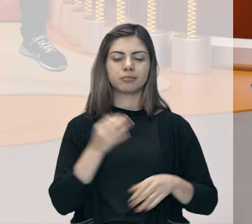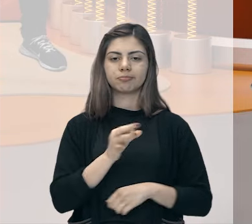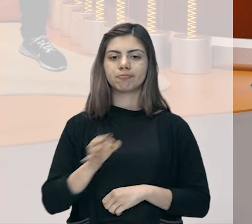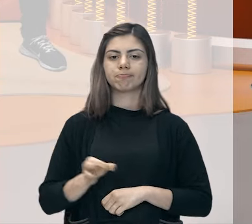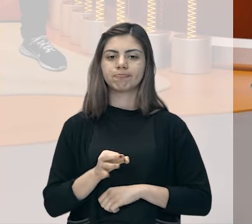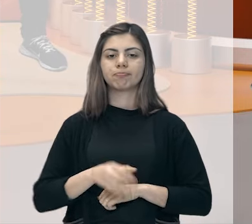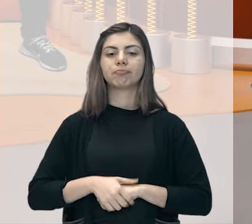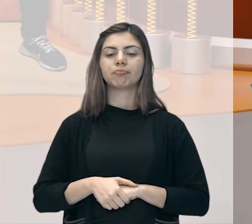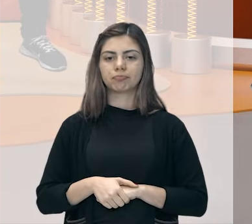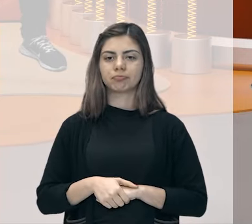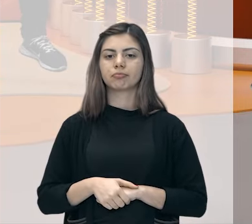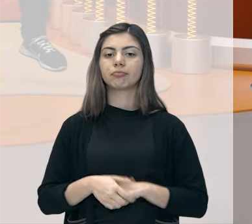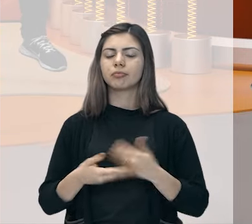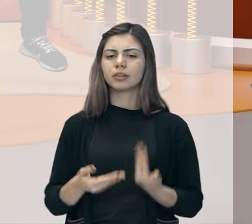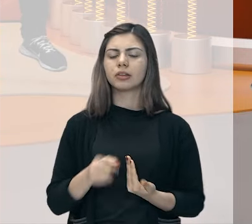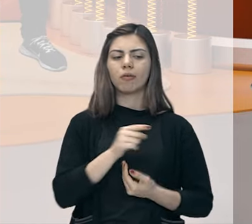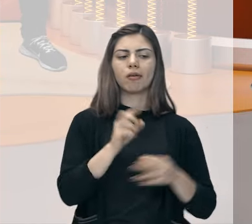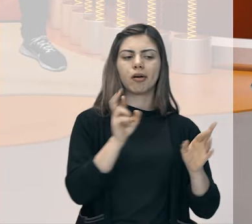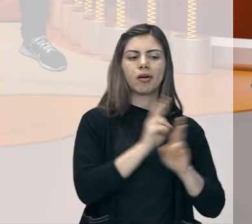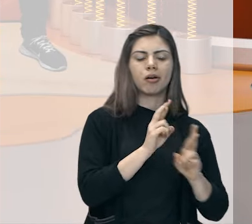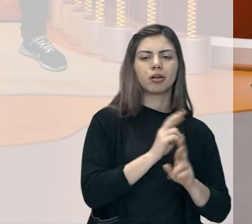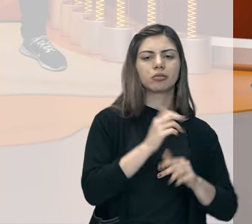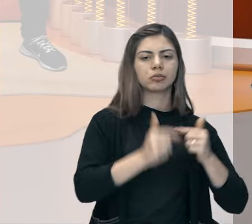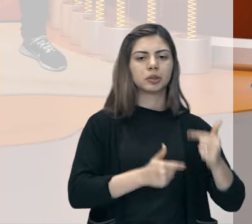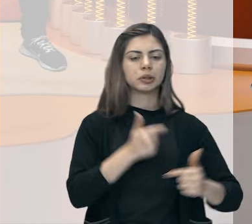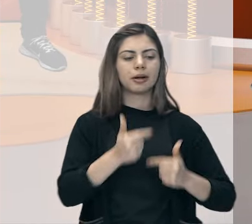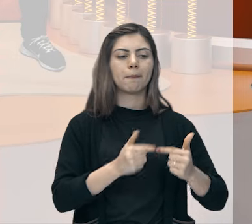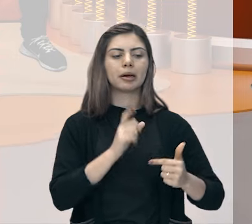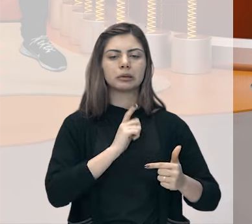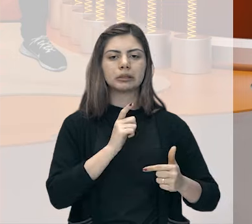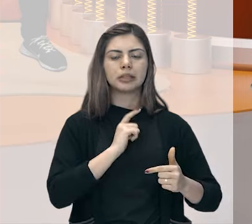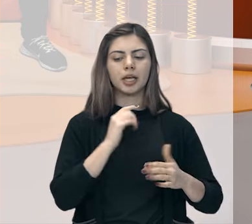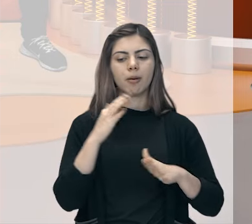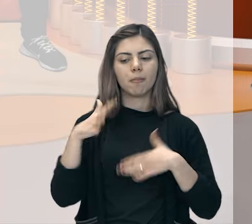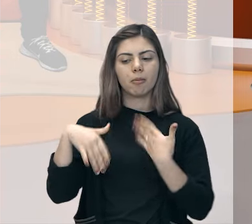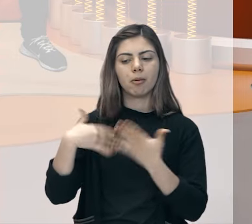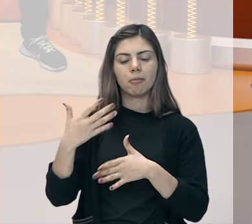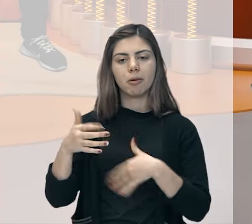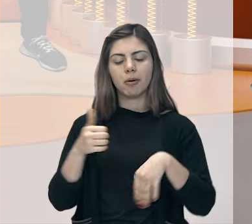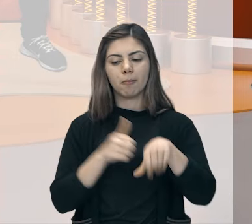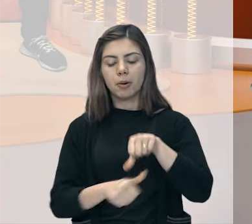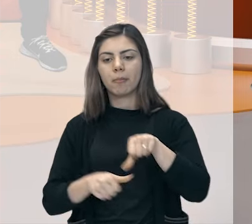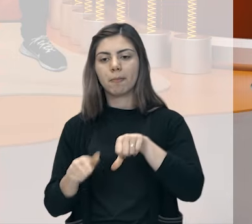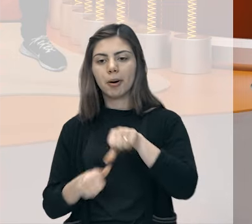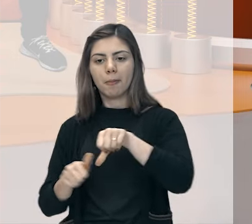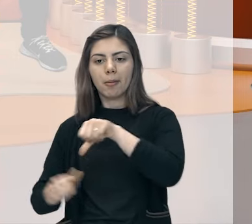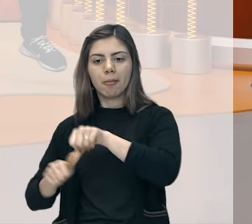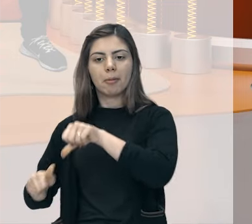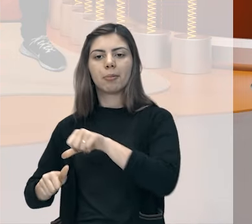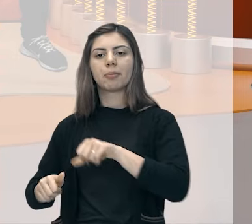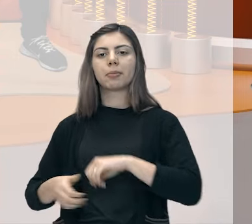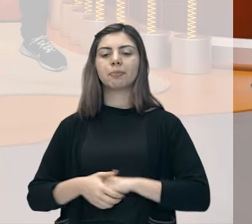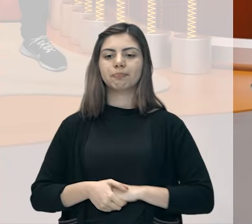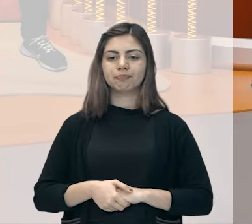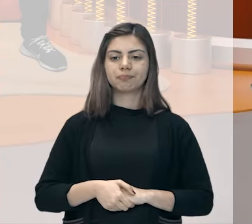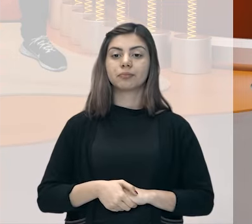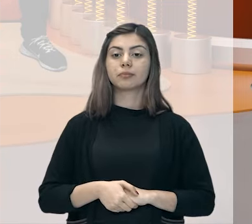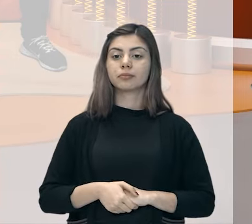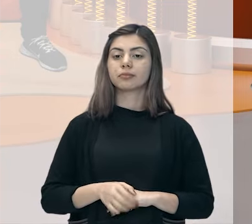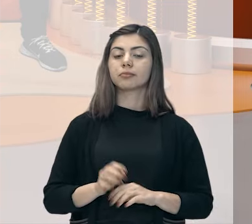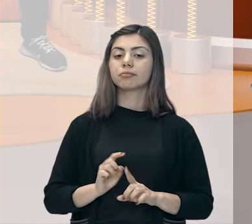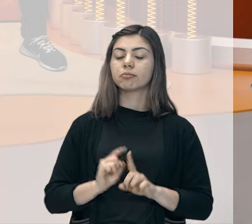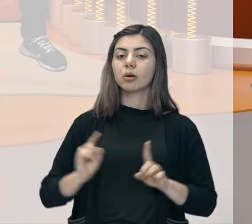Então, essas relações de trabalho vão mudando ao longo do tempo, ao longo da história, mas sempre